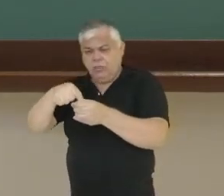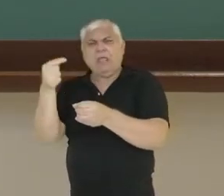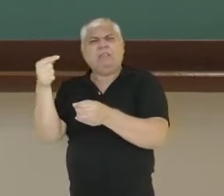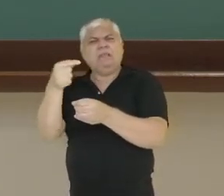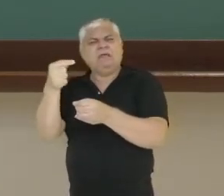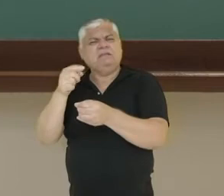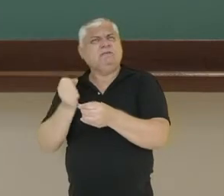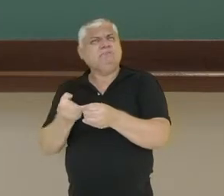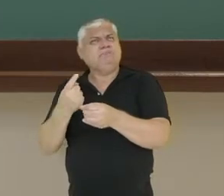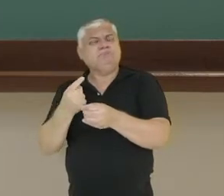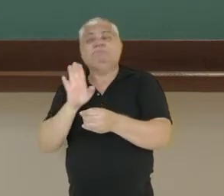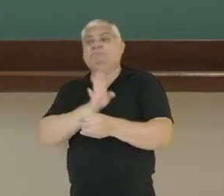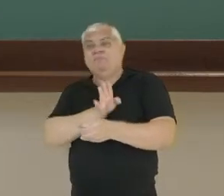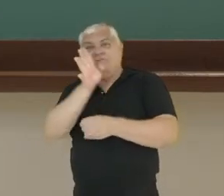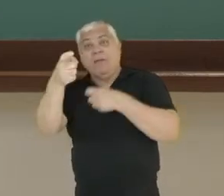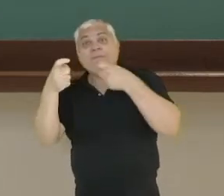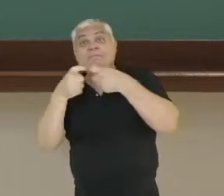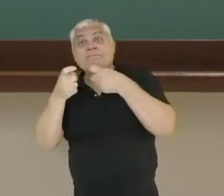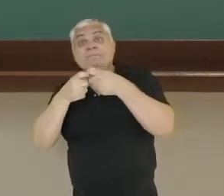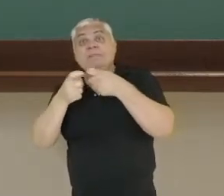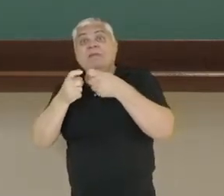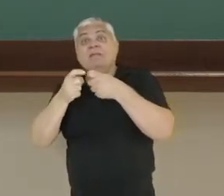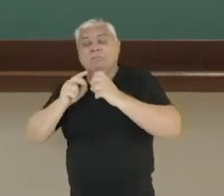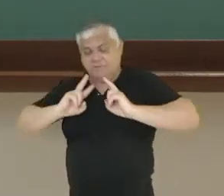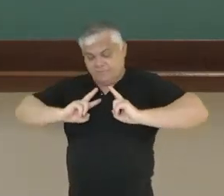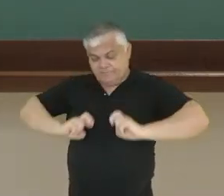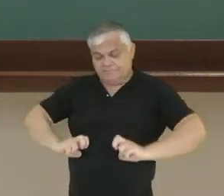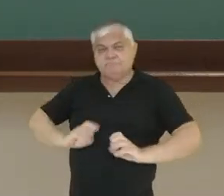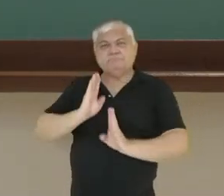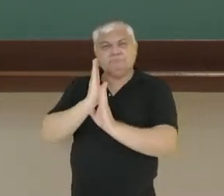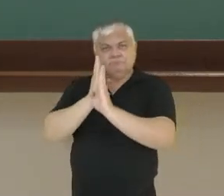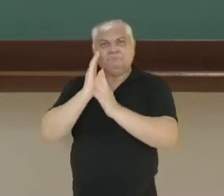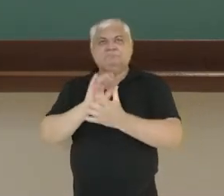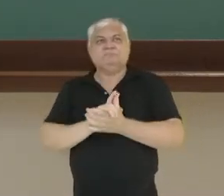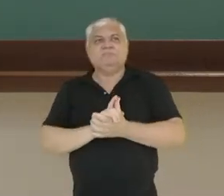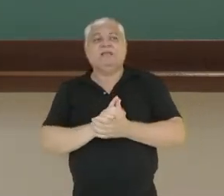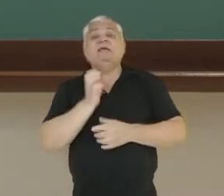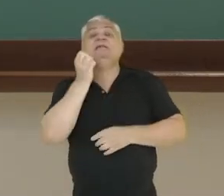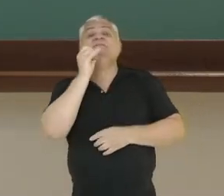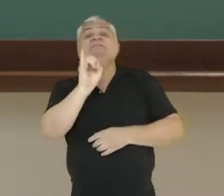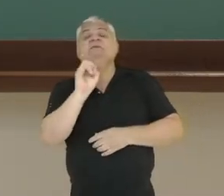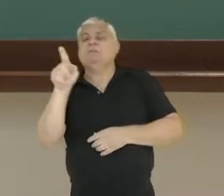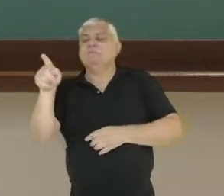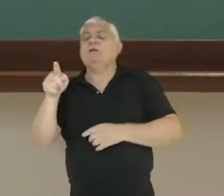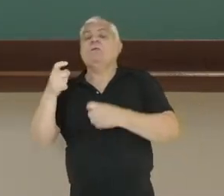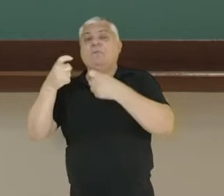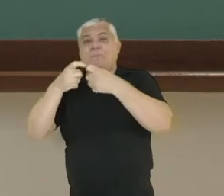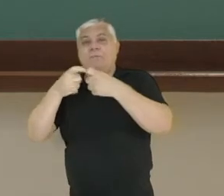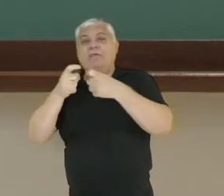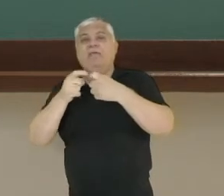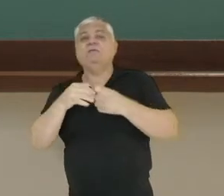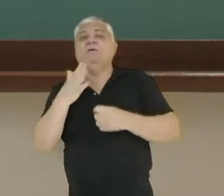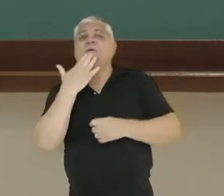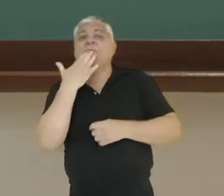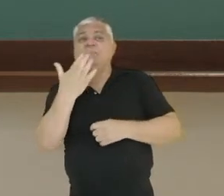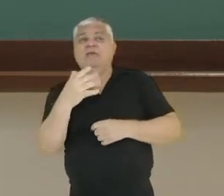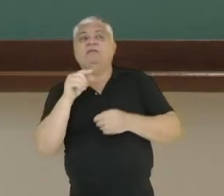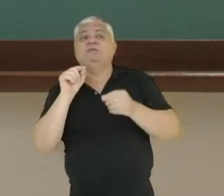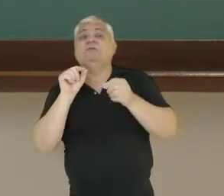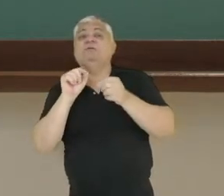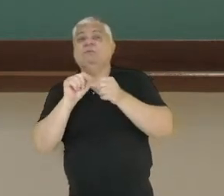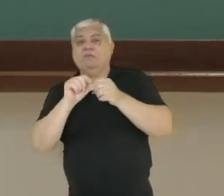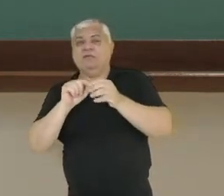que está acontecendo, né? Para fazer esse acompanhamento. Mas se você vai no médico, o médico vai pedir, além